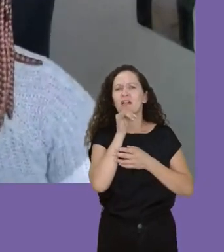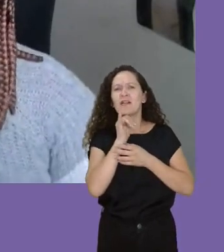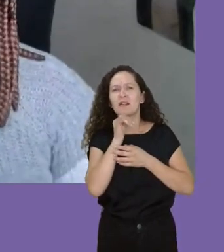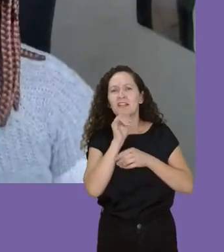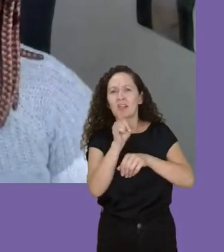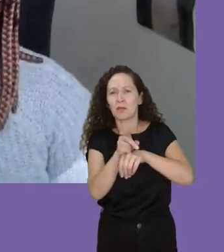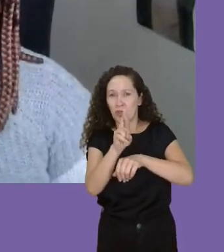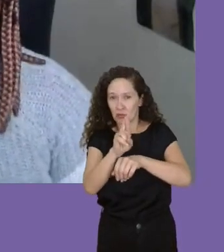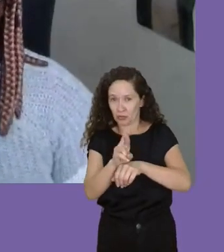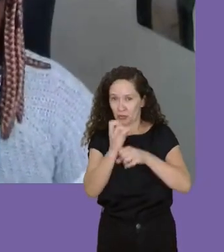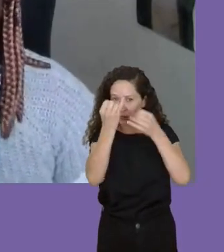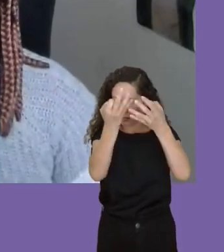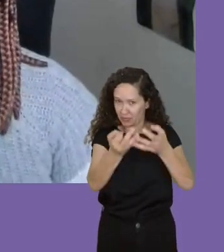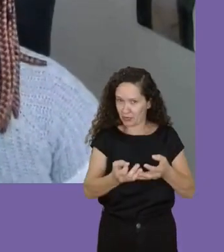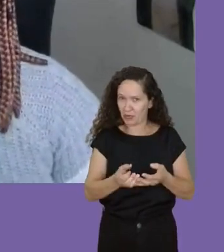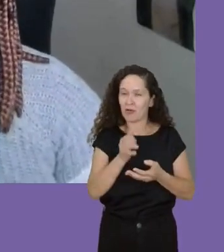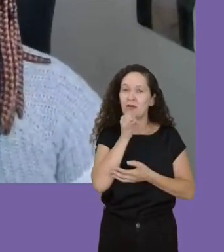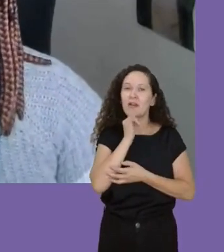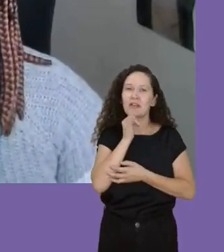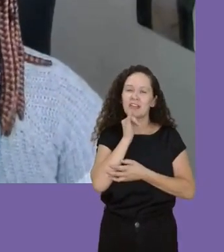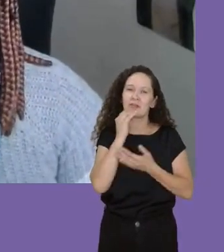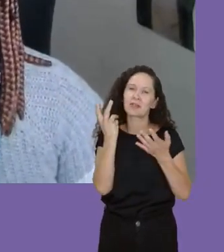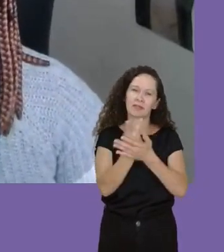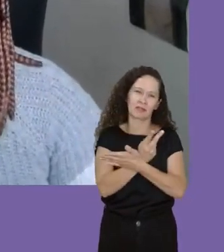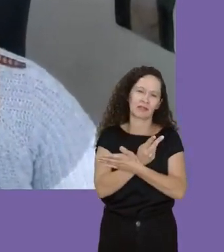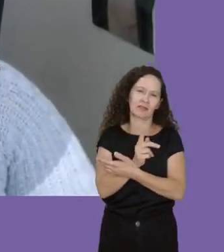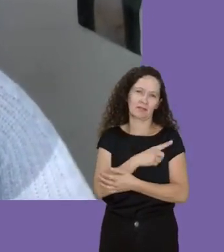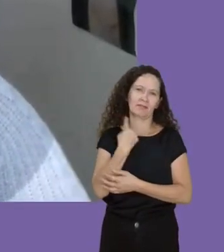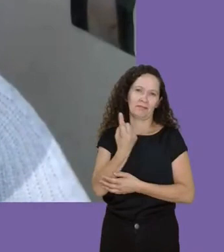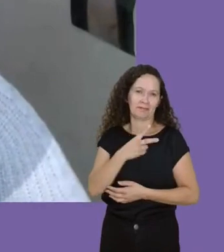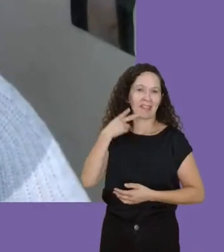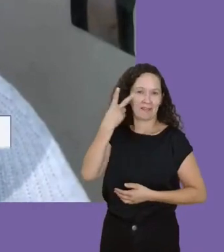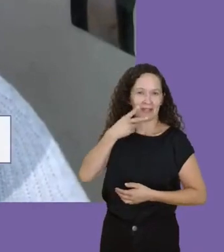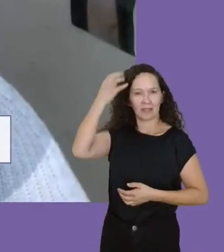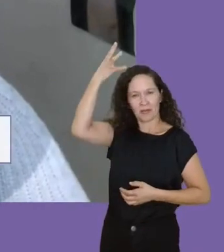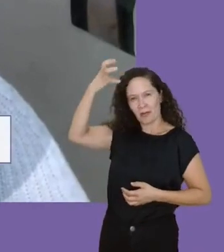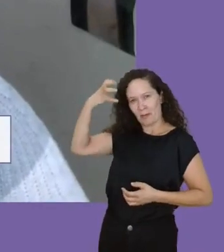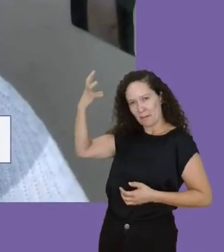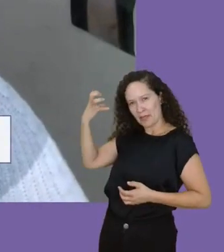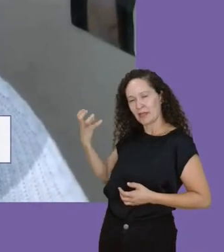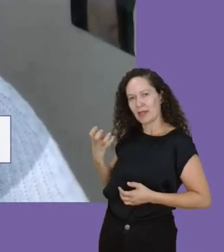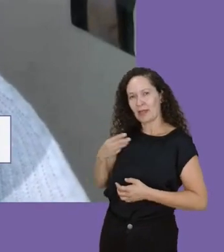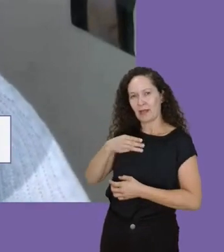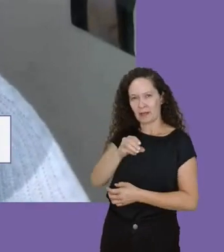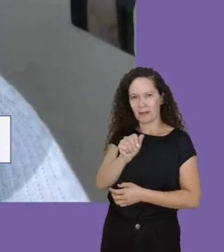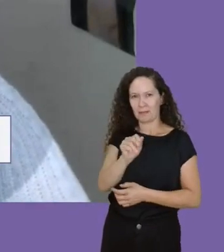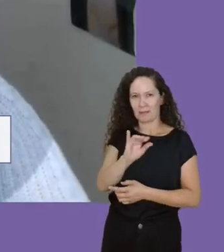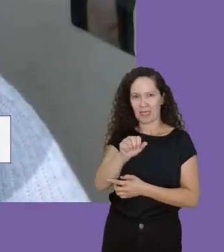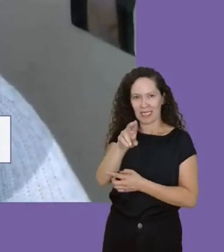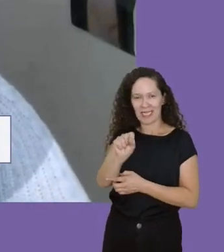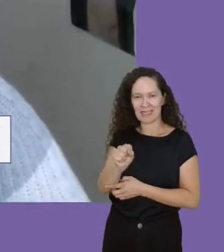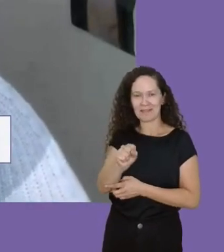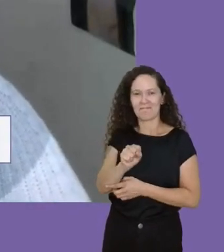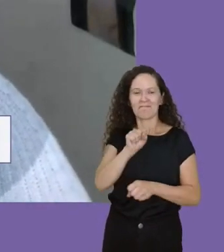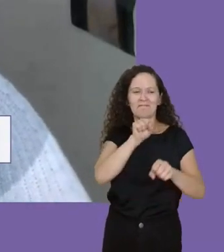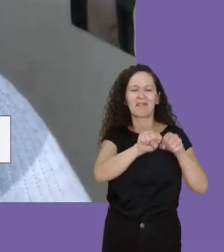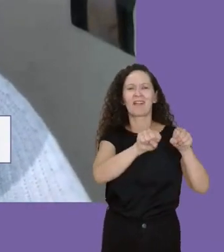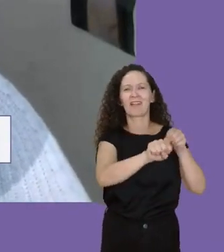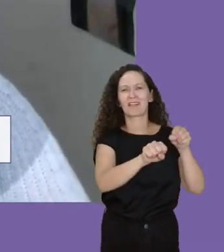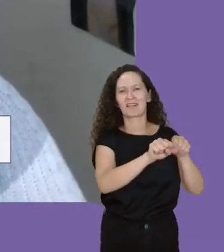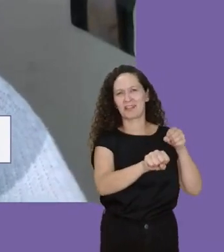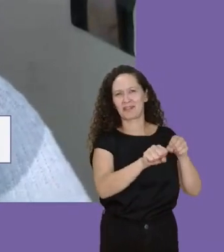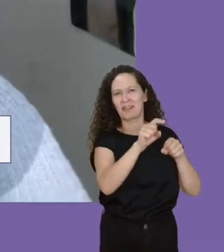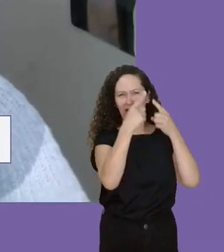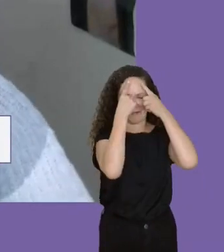doutora aqui exemplificou com o caso, né, da nossa vereadora do Rio de Janeiro, Marielle Franco, que foi brutalmente assassinada. Né?